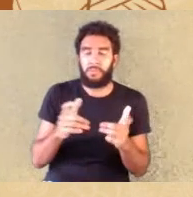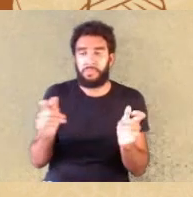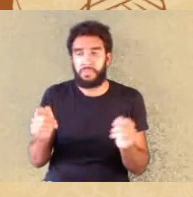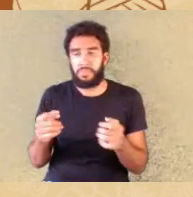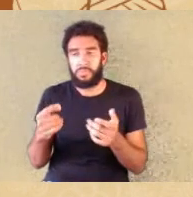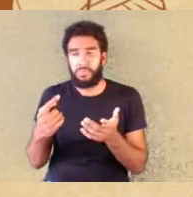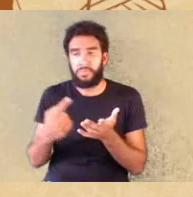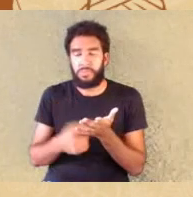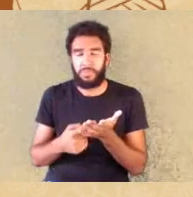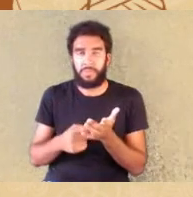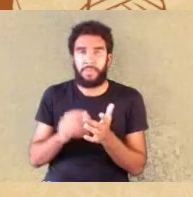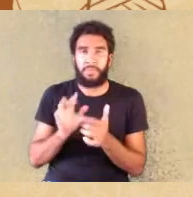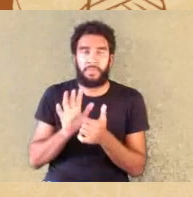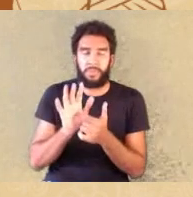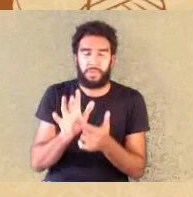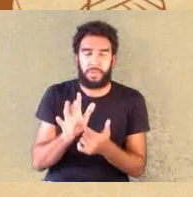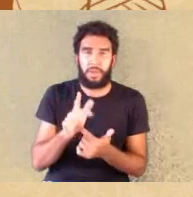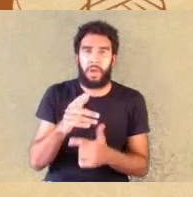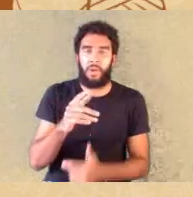quero mostrar outra coisa aqui.